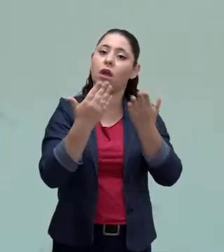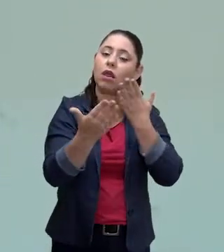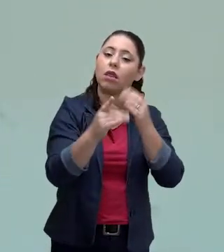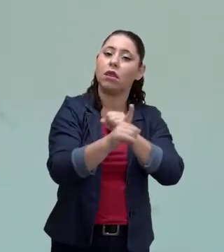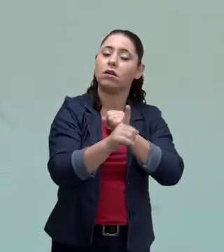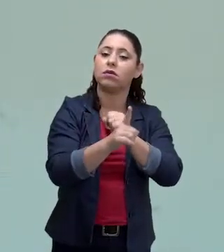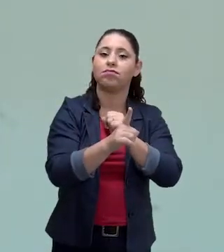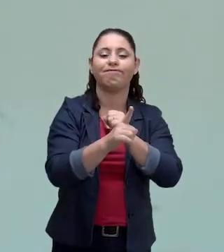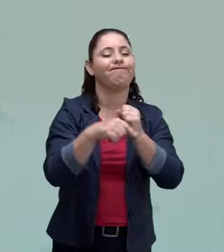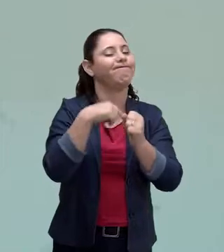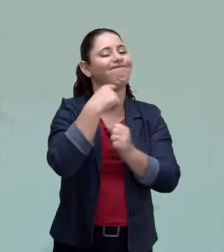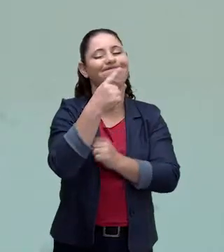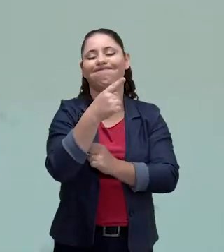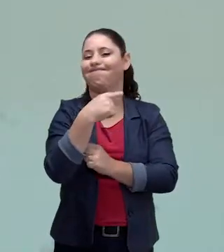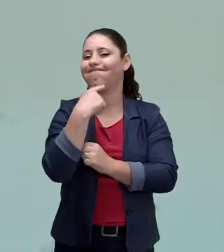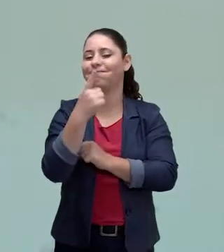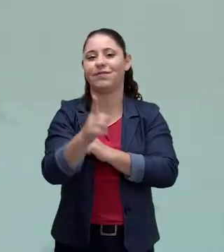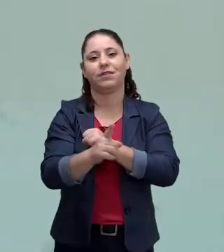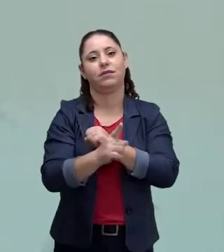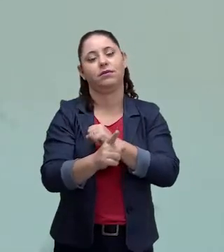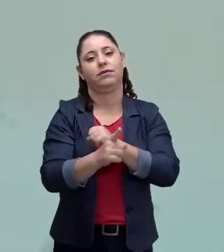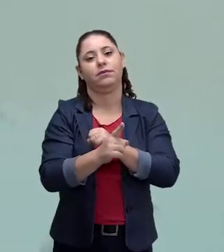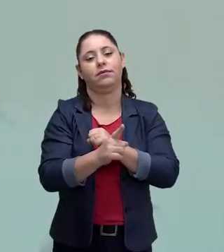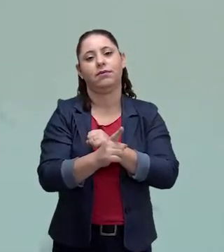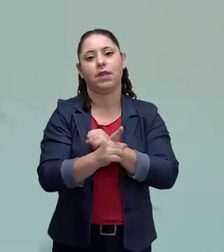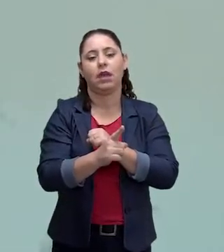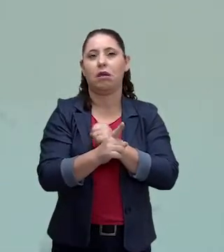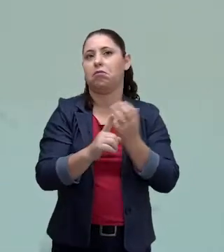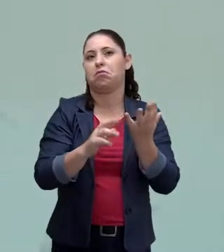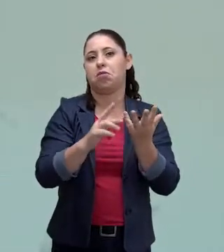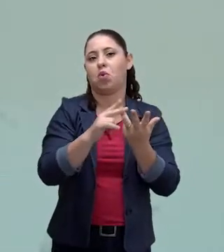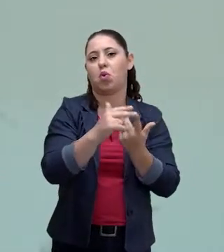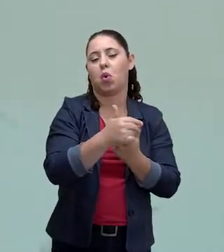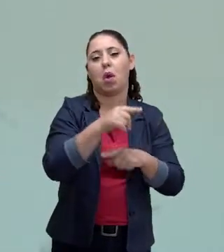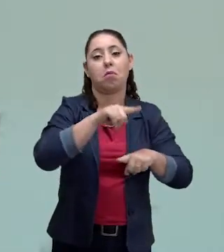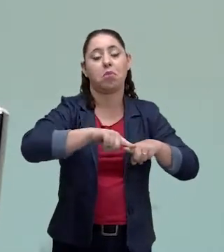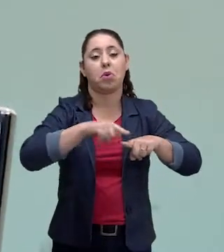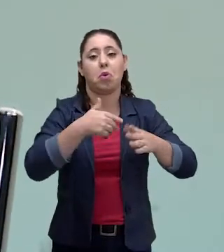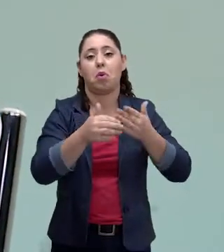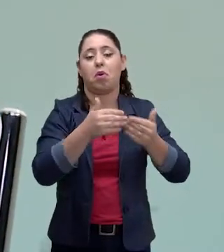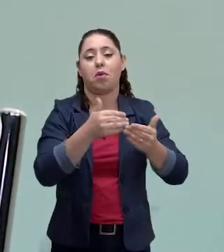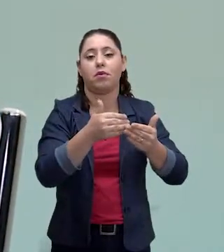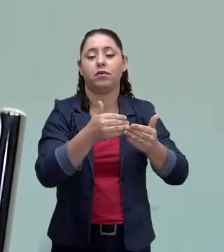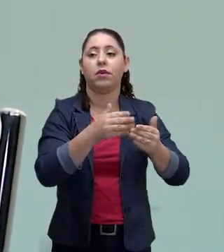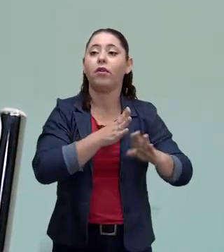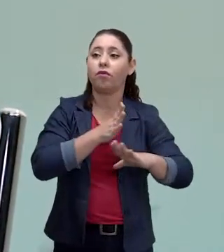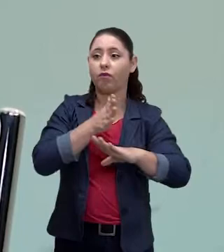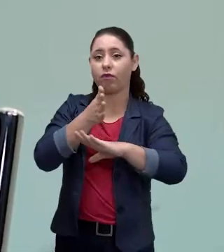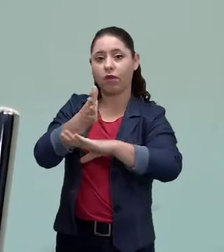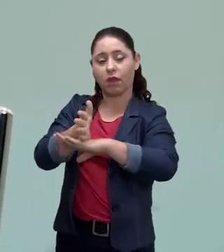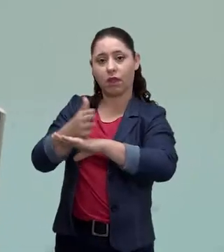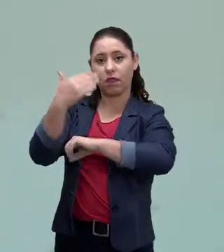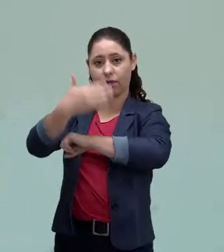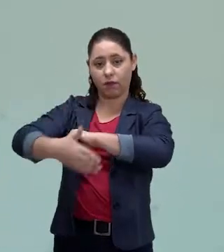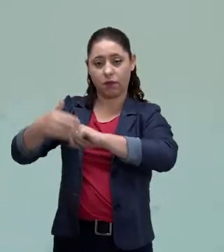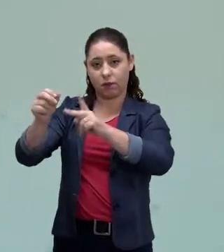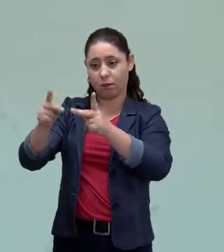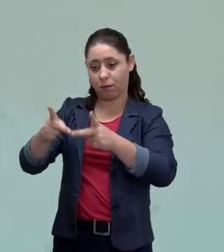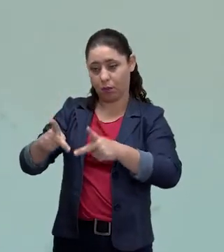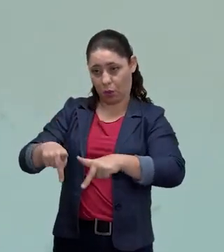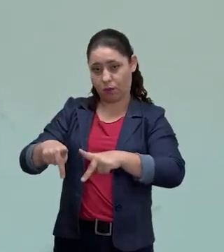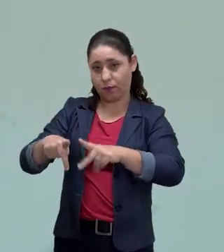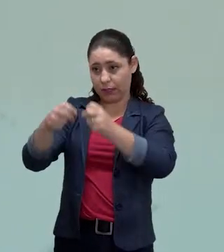psicossocial e não consegue atendimento, pelas mais variadas razões, ele vai até a Defensoria